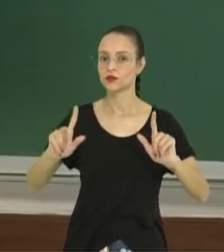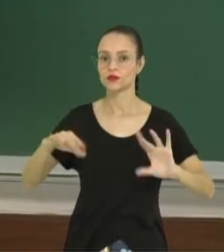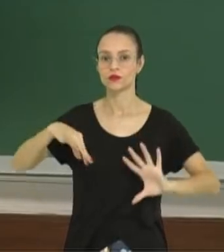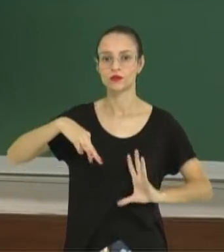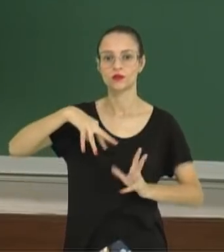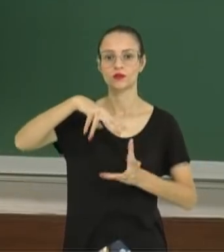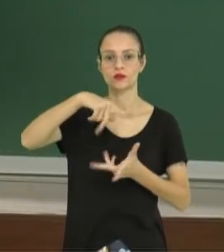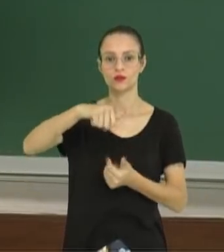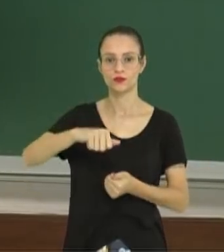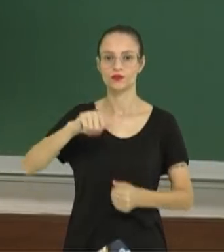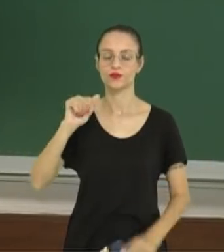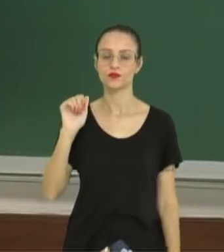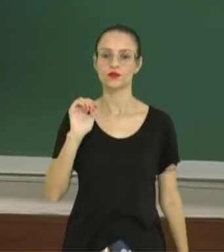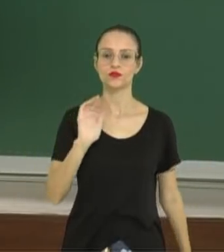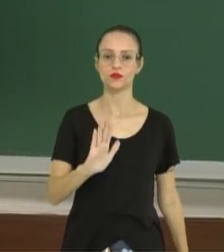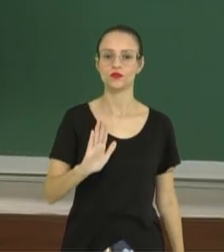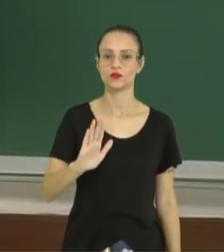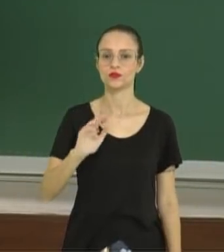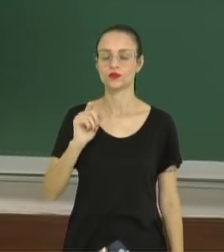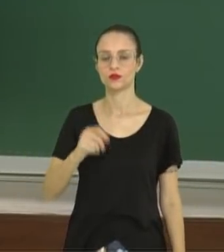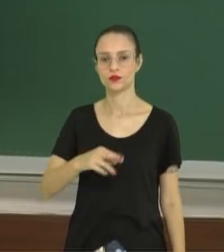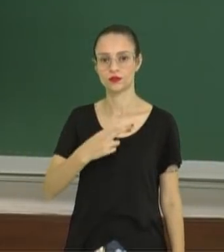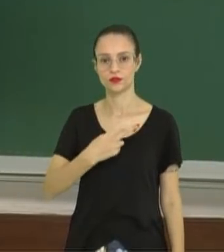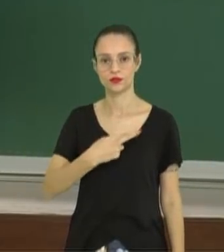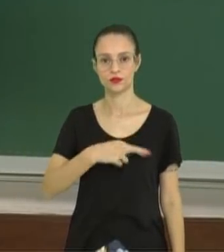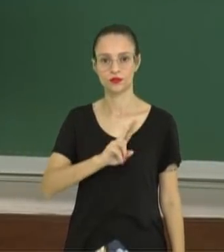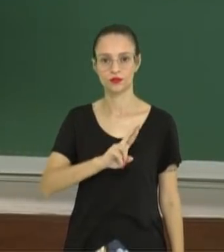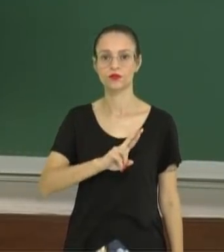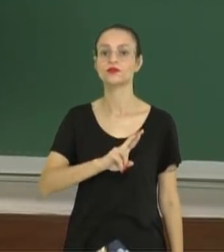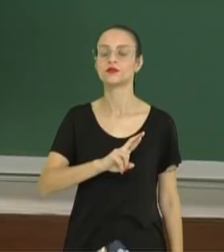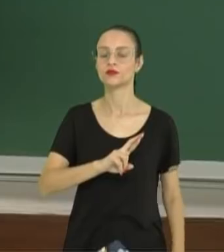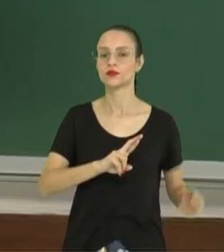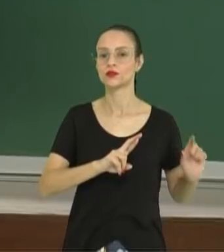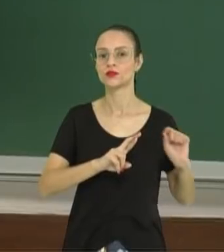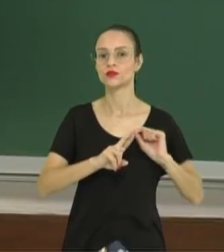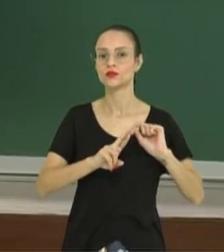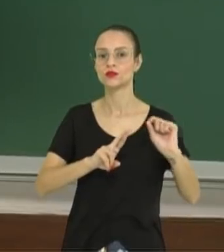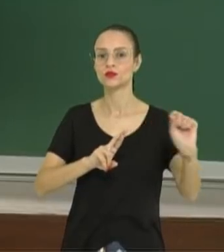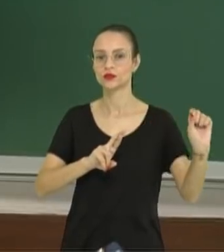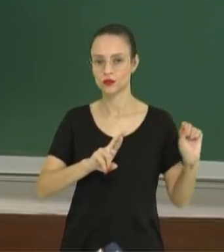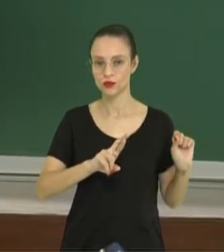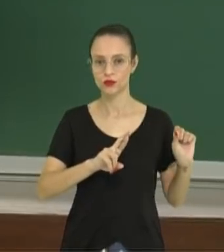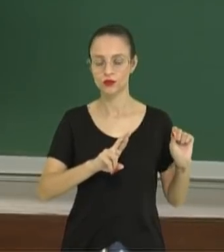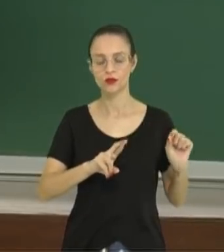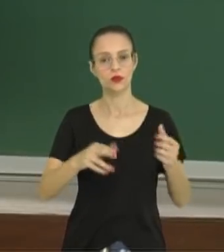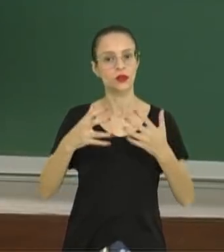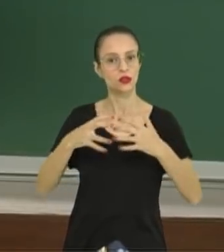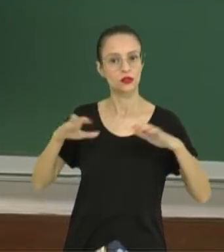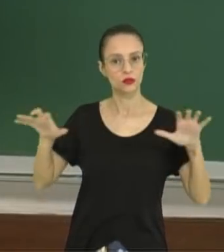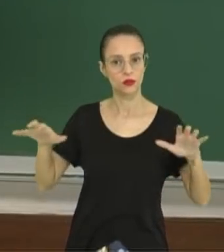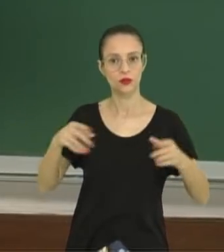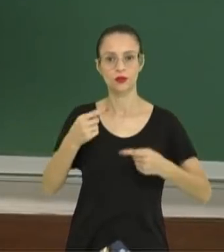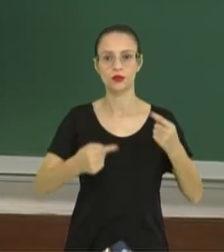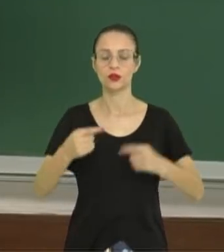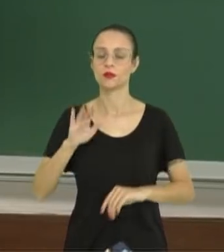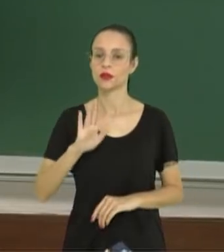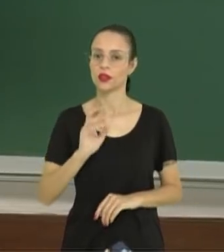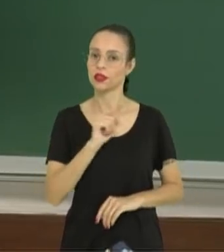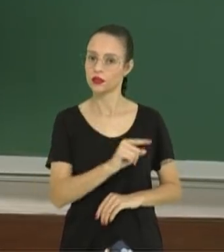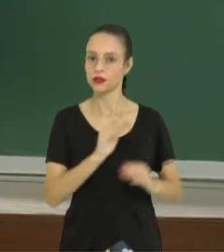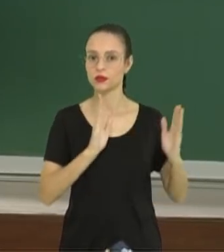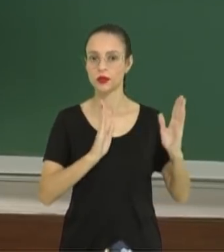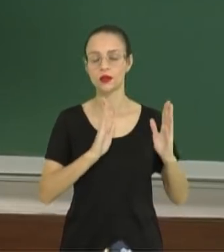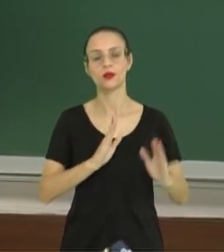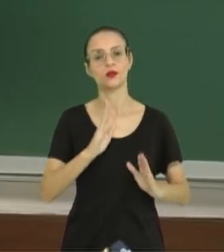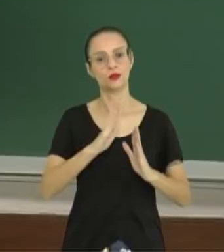mundo. As religiões, elas andam em separado da política. Mas nesse período a